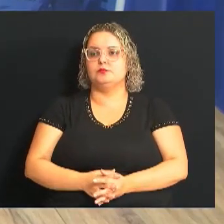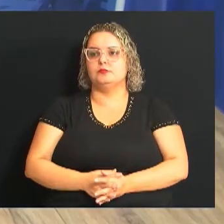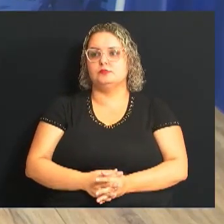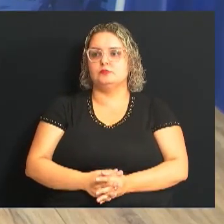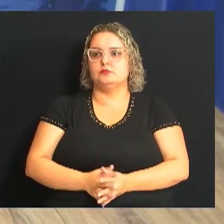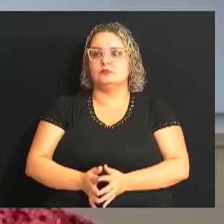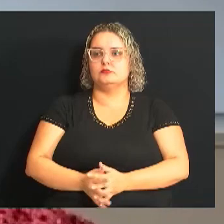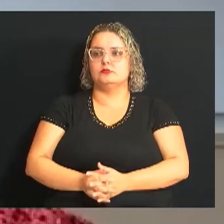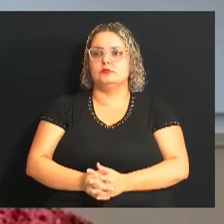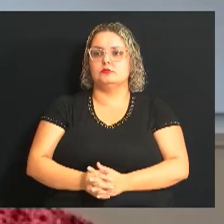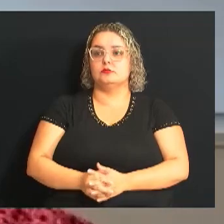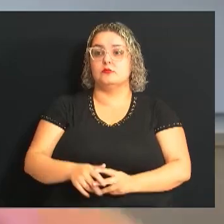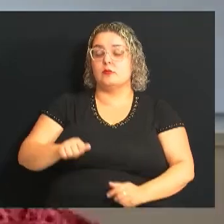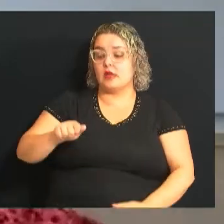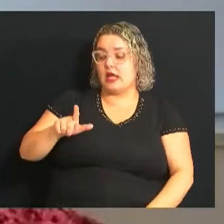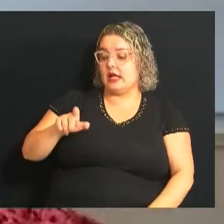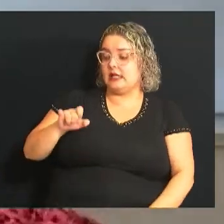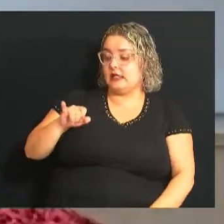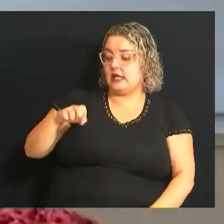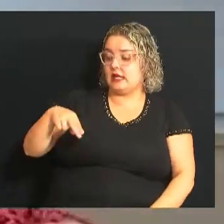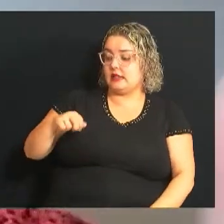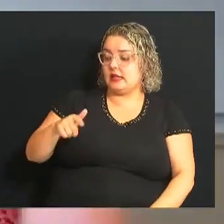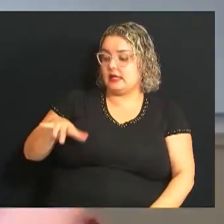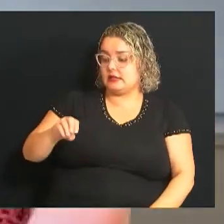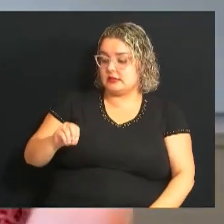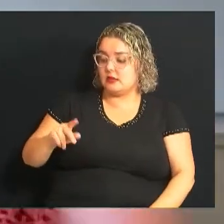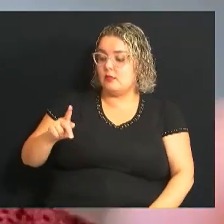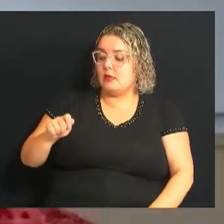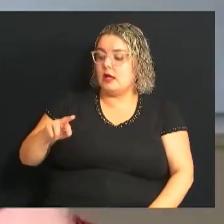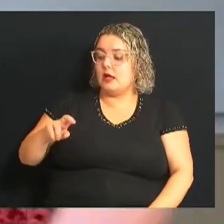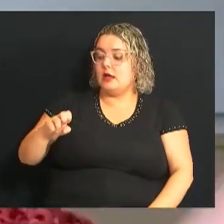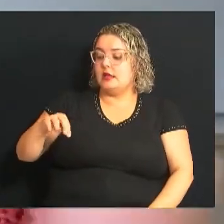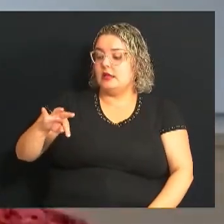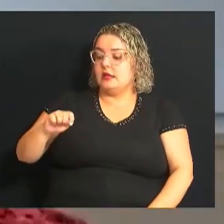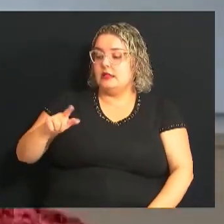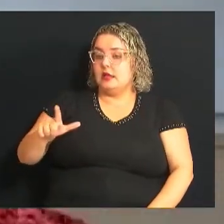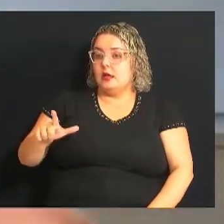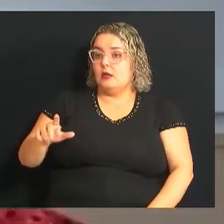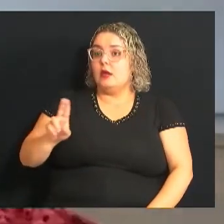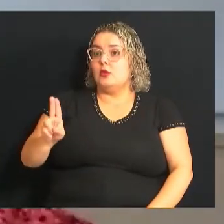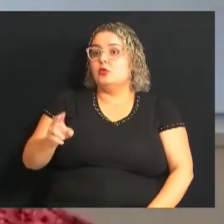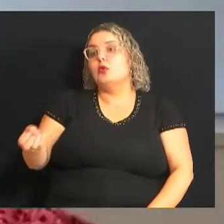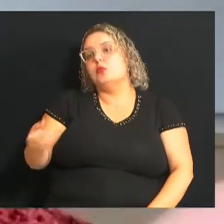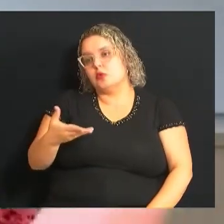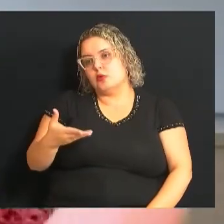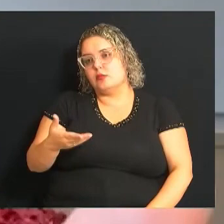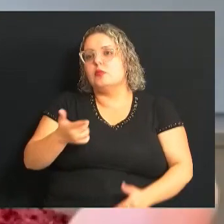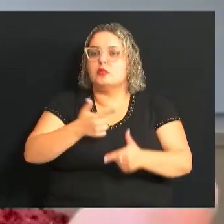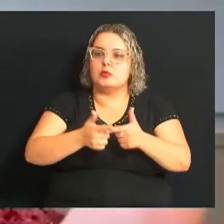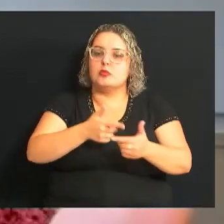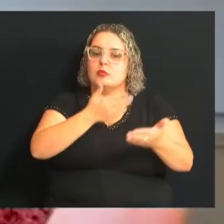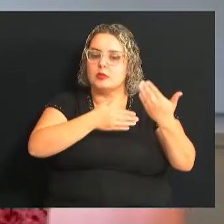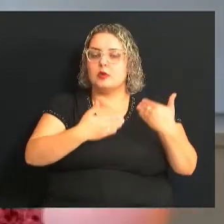Então, alienação parental é um nome novo para um problema antigo, que é quando o pai ou mãe